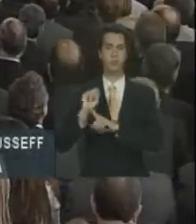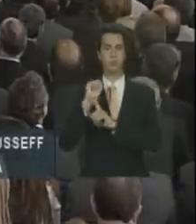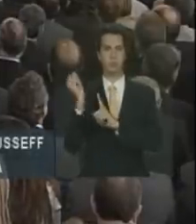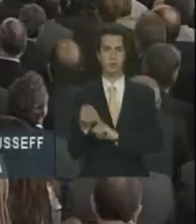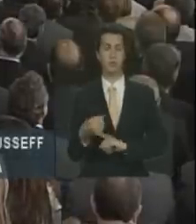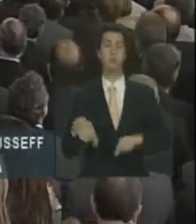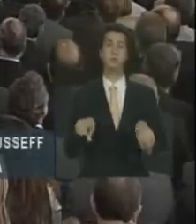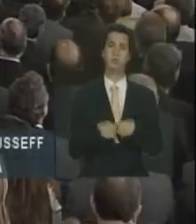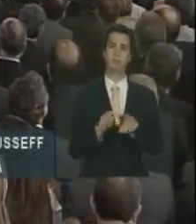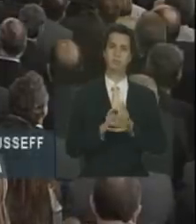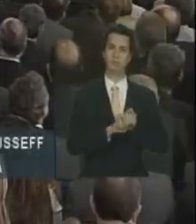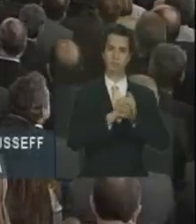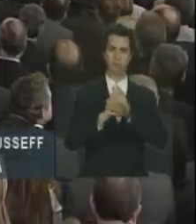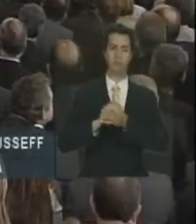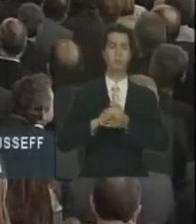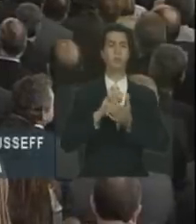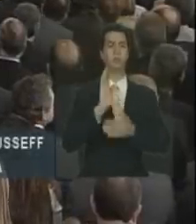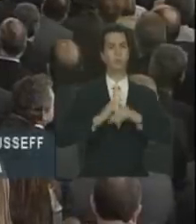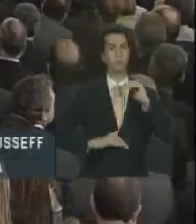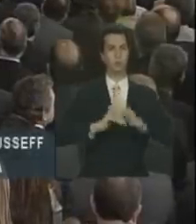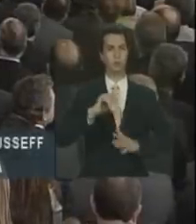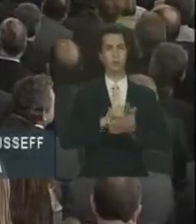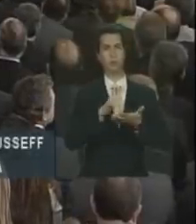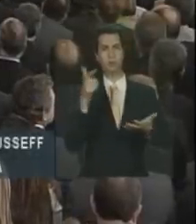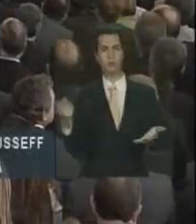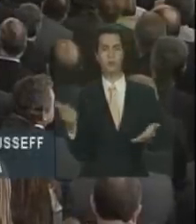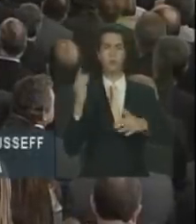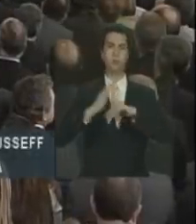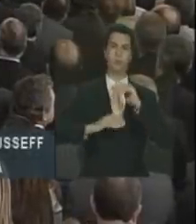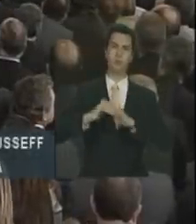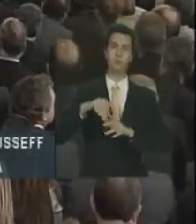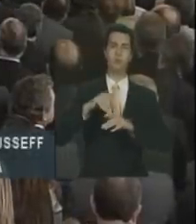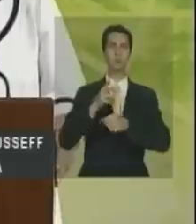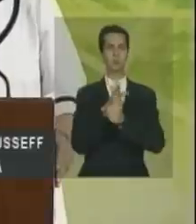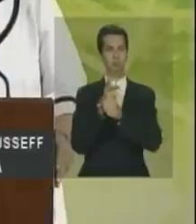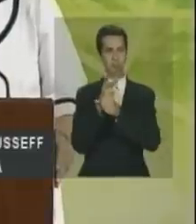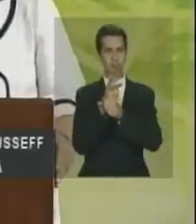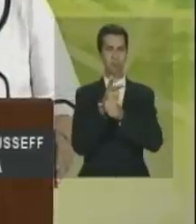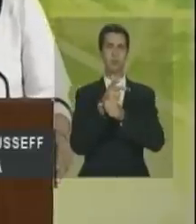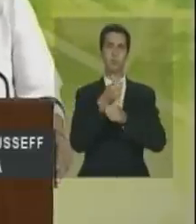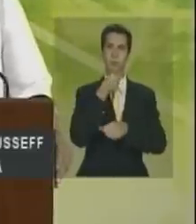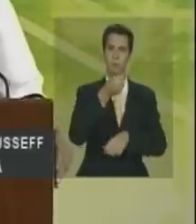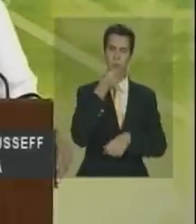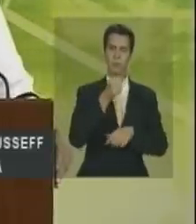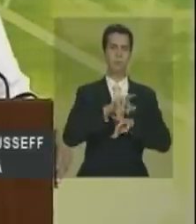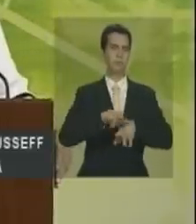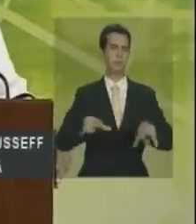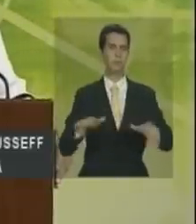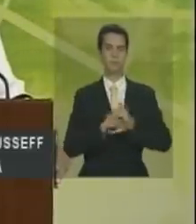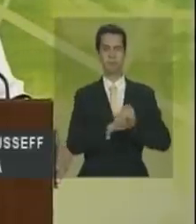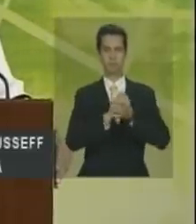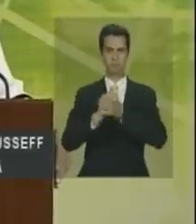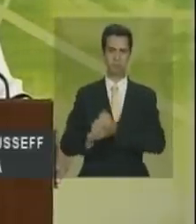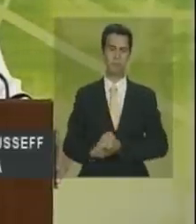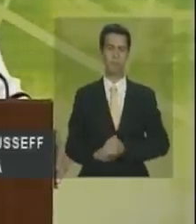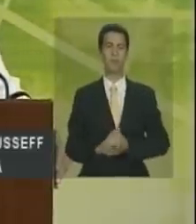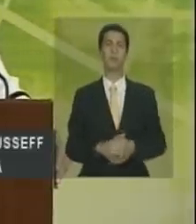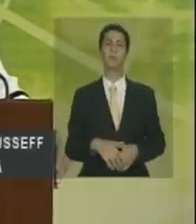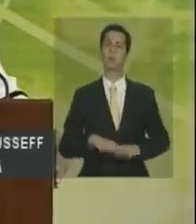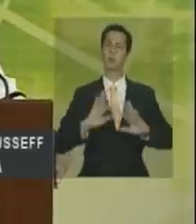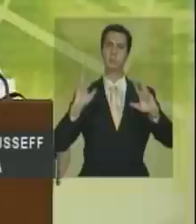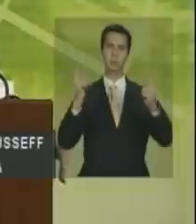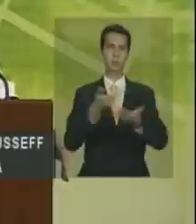Cumprimentar os senhores jornalistas, fotógrafos e cinegrafistas. Cumprimentar todos aqui presentes. Eu